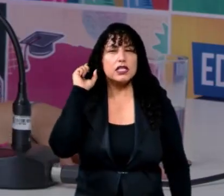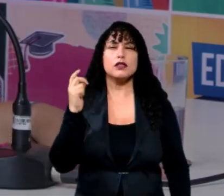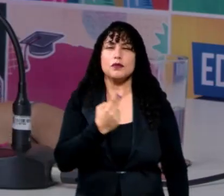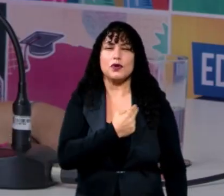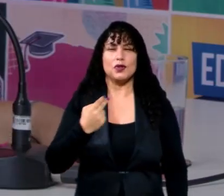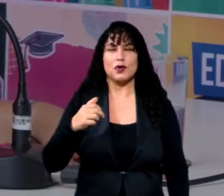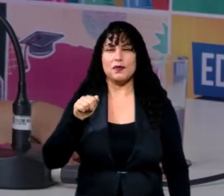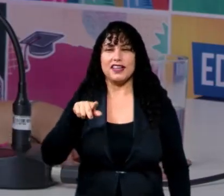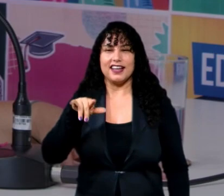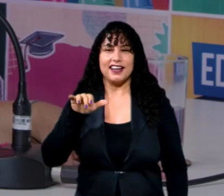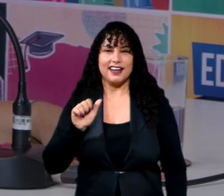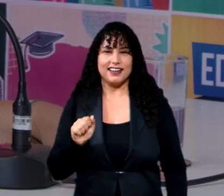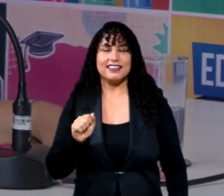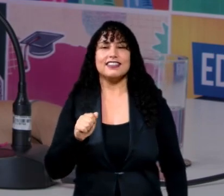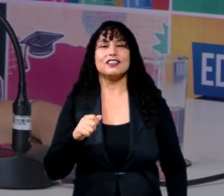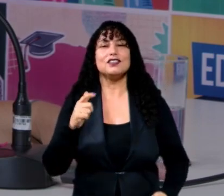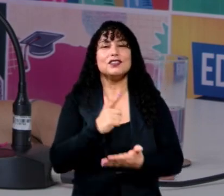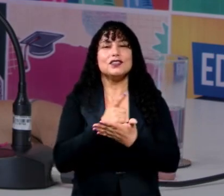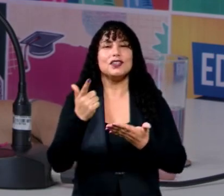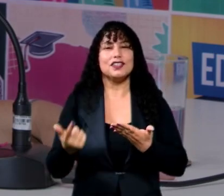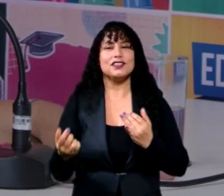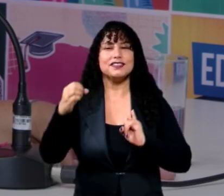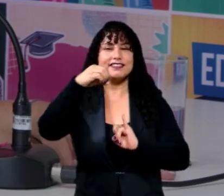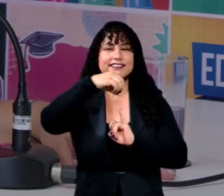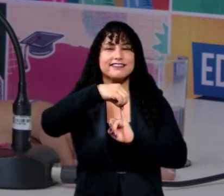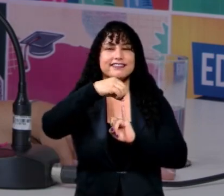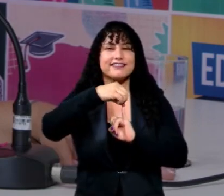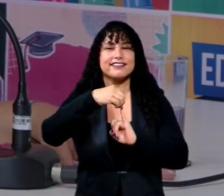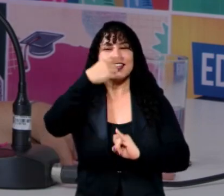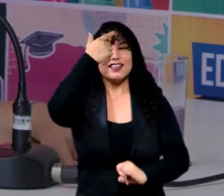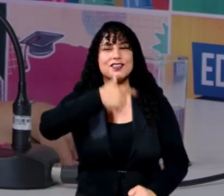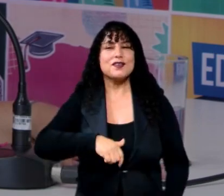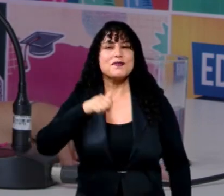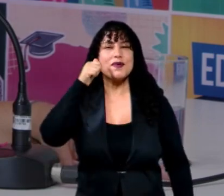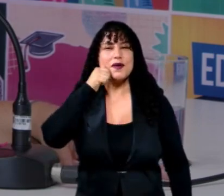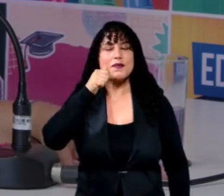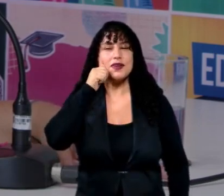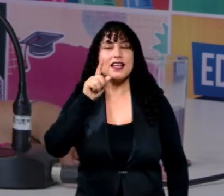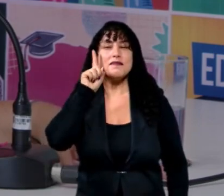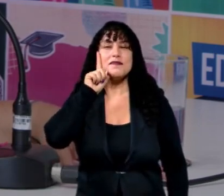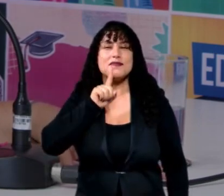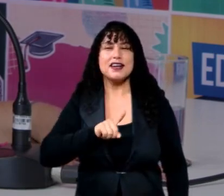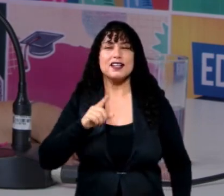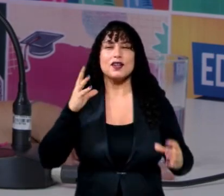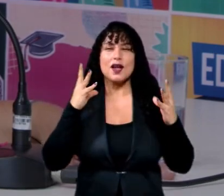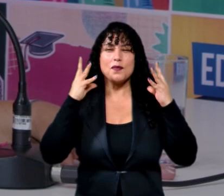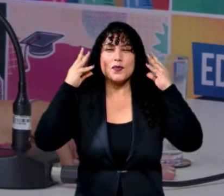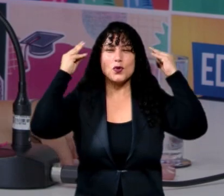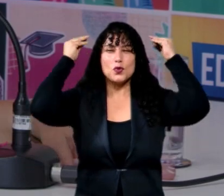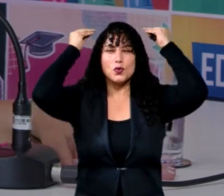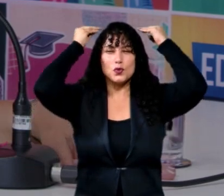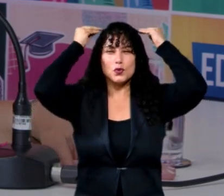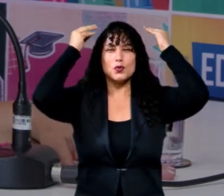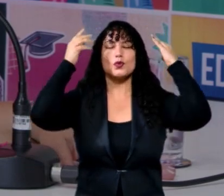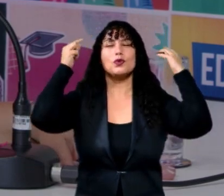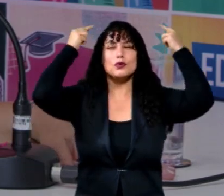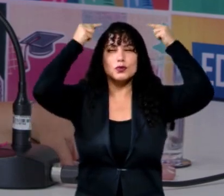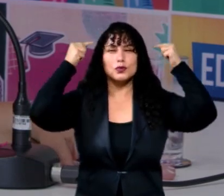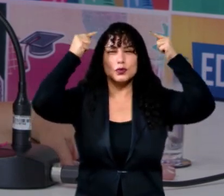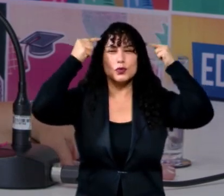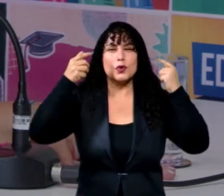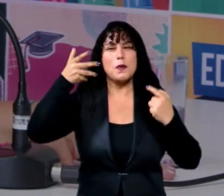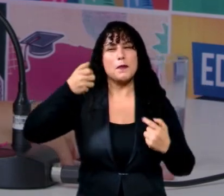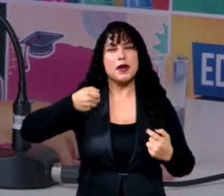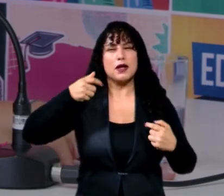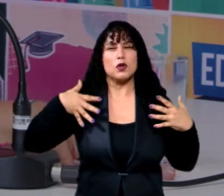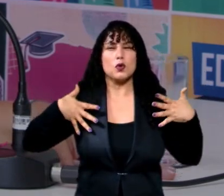Ana Cristina, eu sou jornalista do IFB, eu sou uma mulher parda, de cabelos curtos grisalhos, eu estou